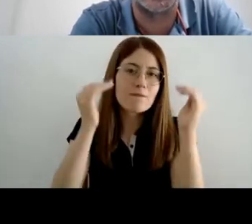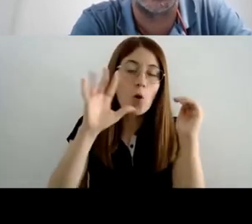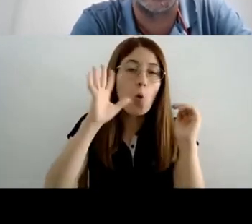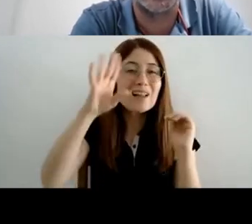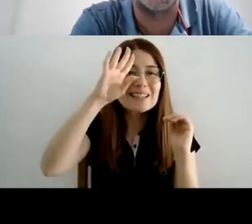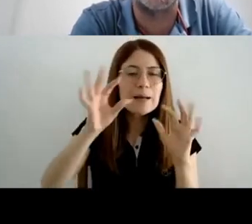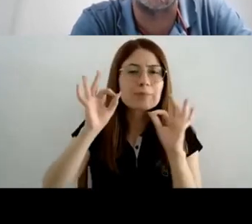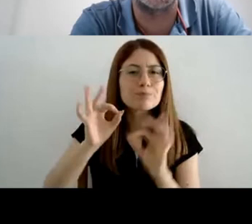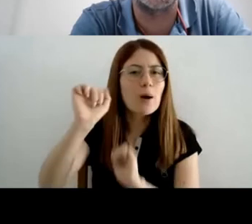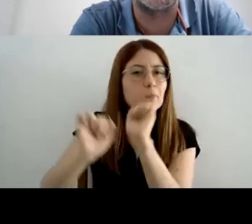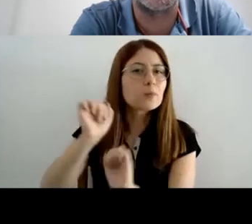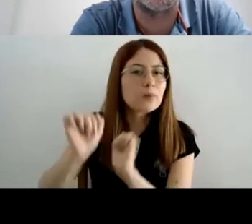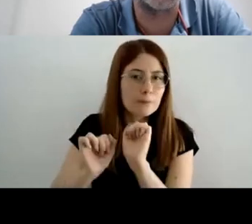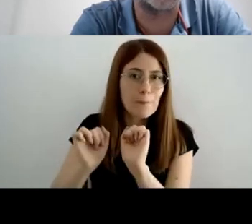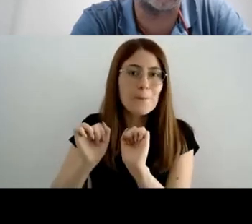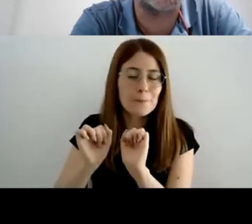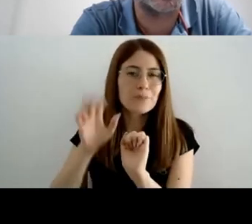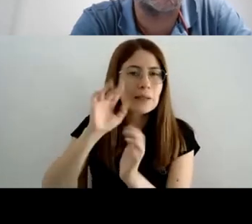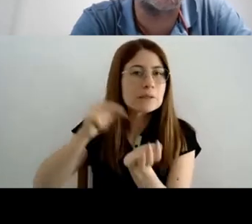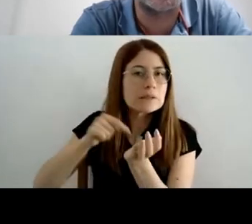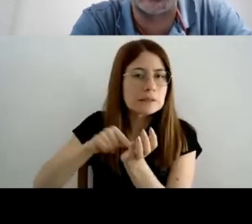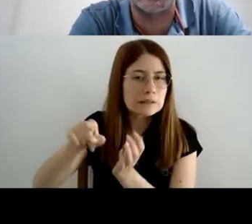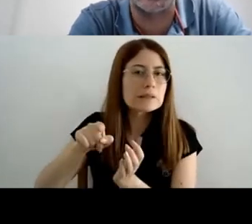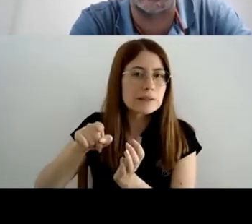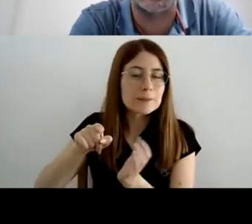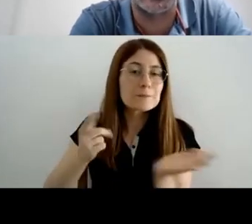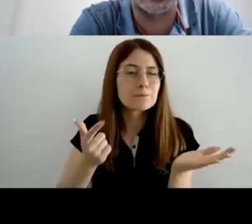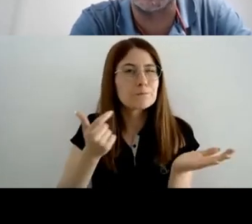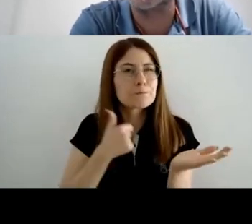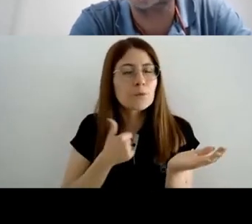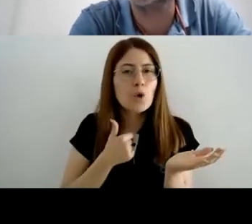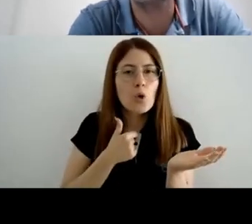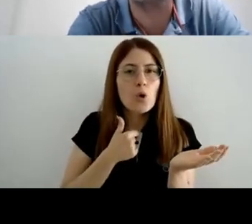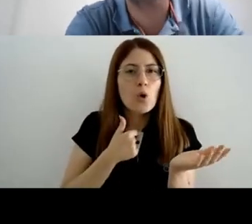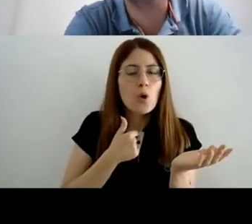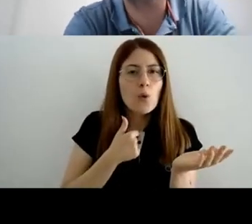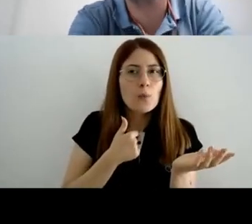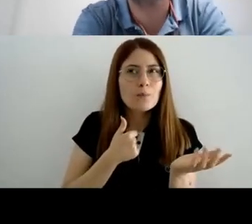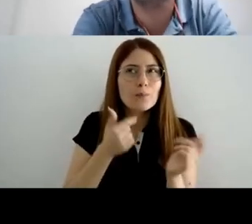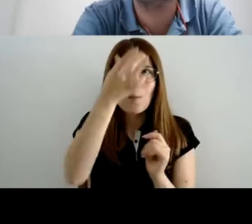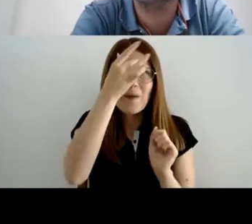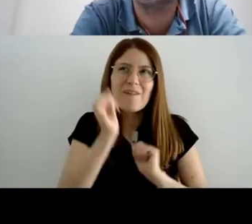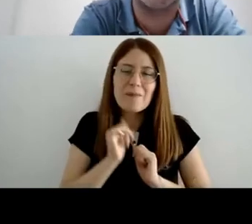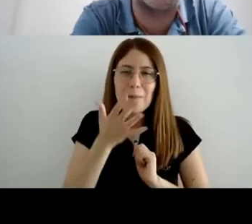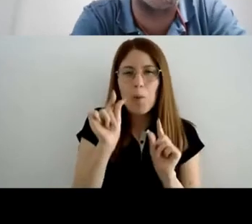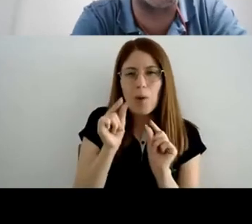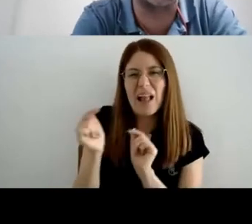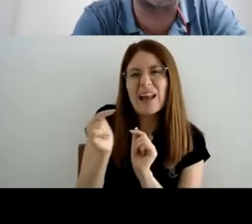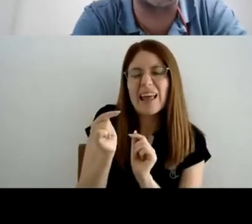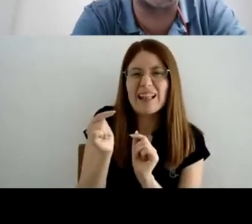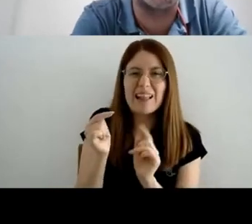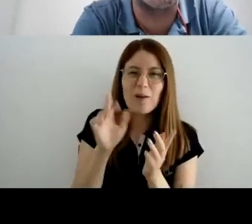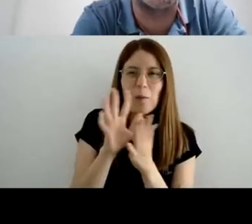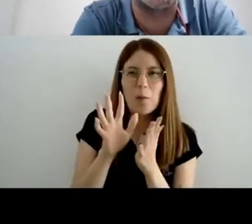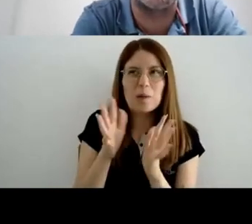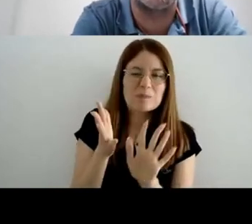exige. E por isso eu tenho uma visão, não digo pessimista, mas se calhar um bocadinho cáustica disto